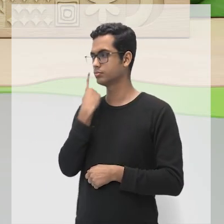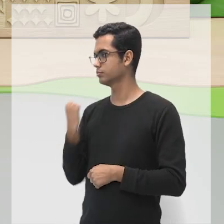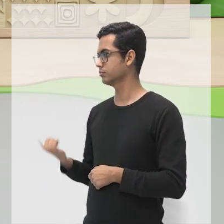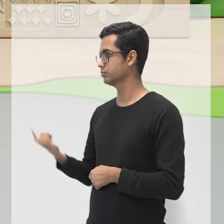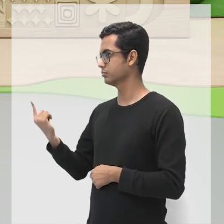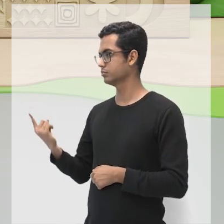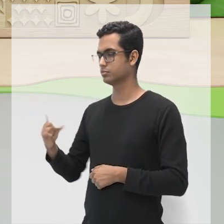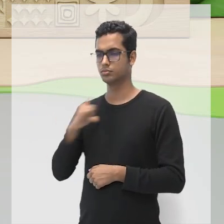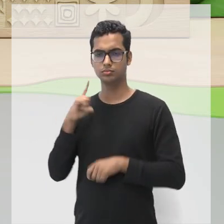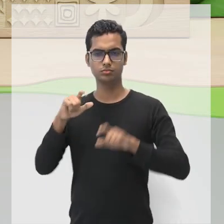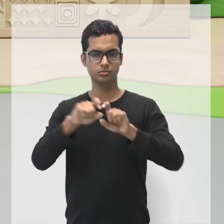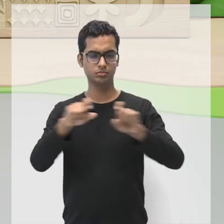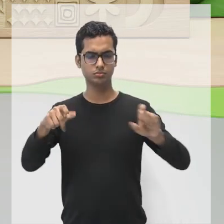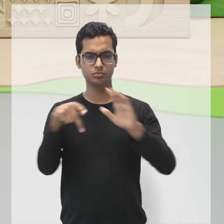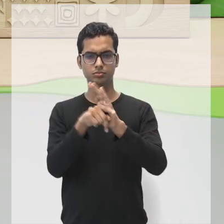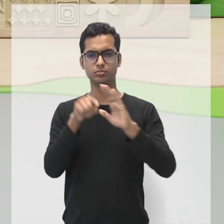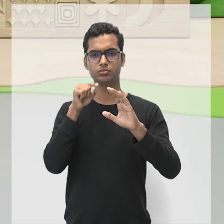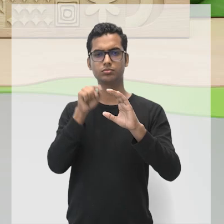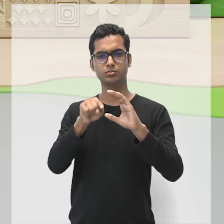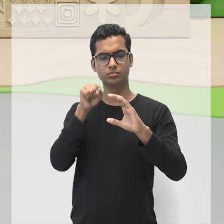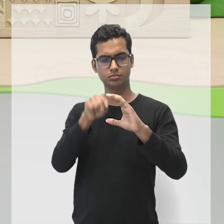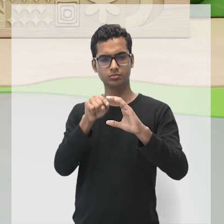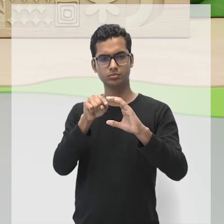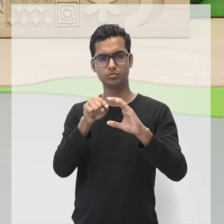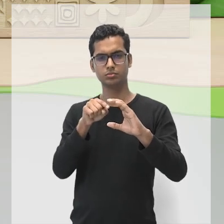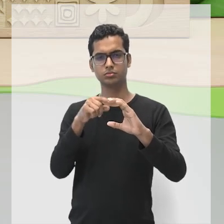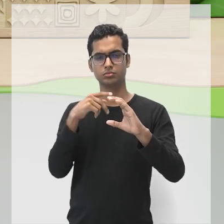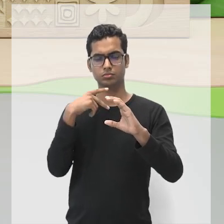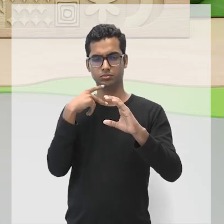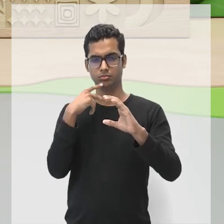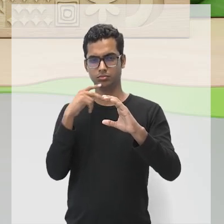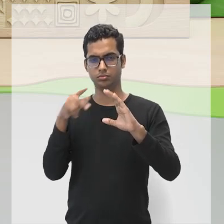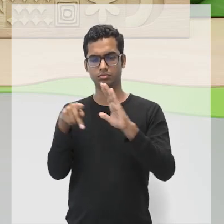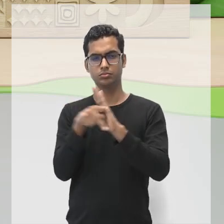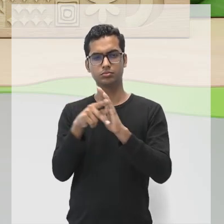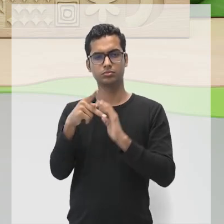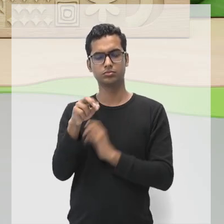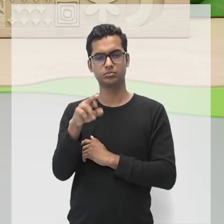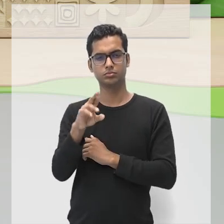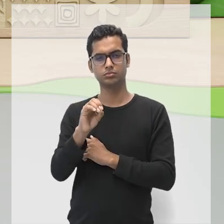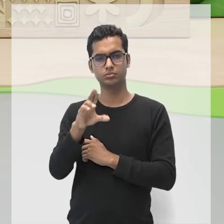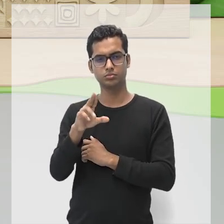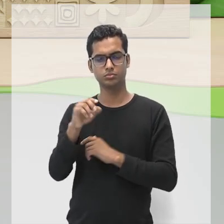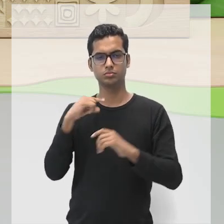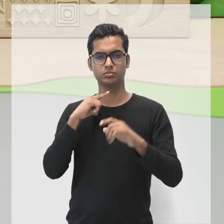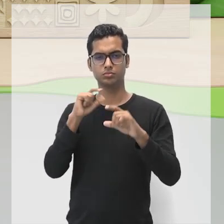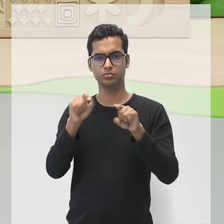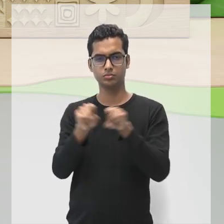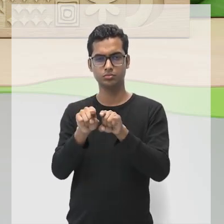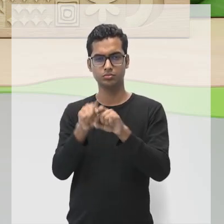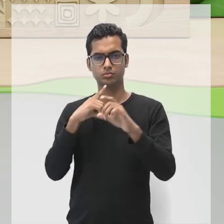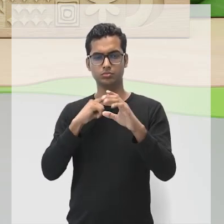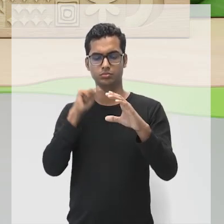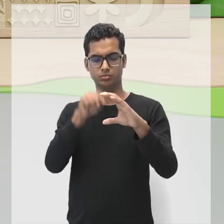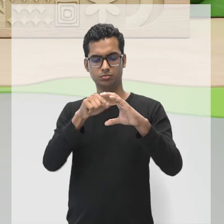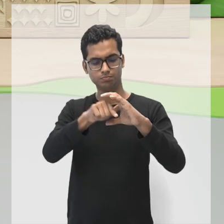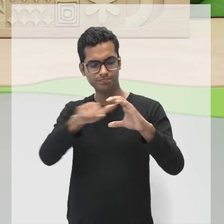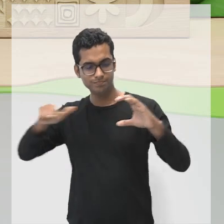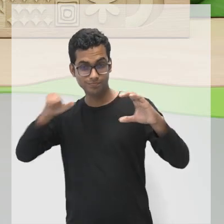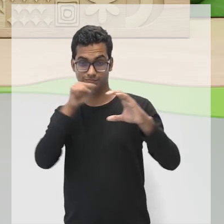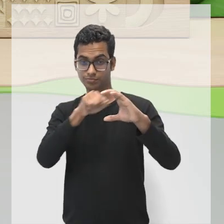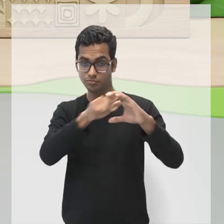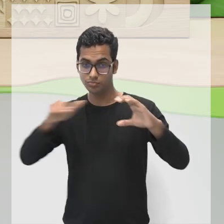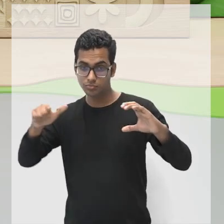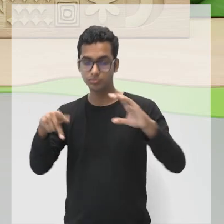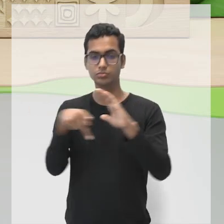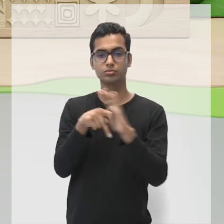células procarionticas, nós temos as bactérias, as cianobactérias, o micoplastos,